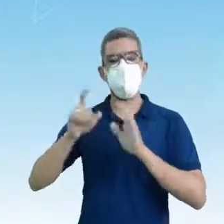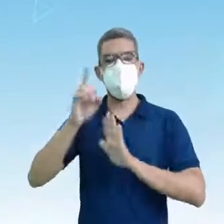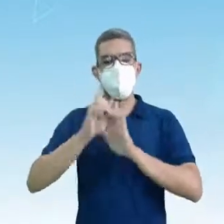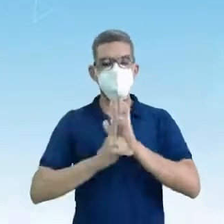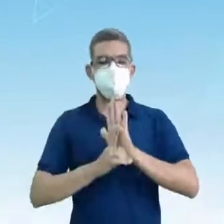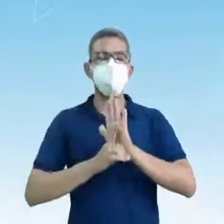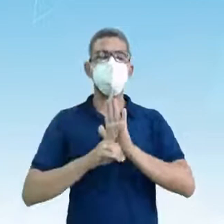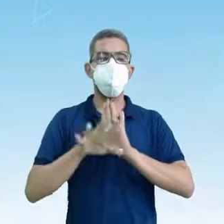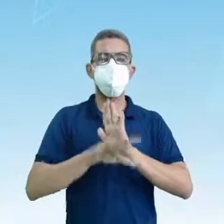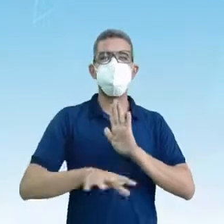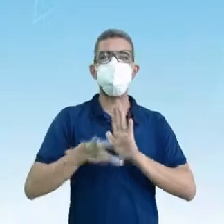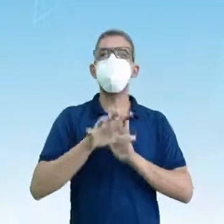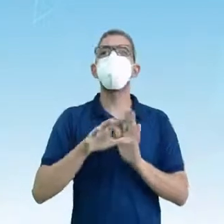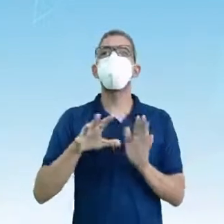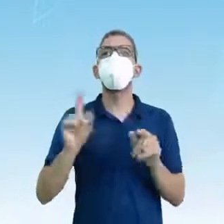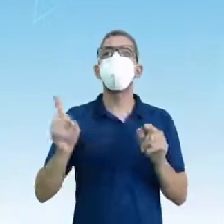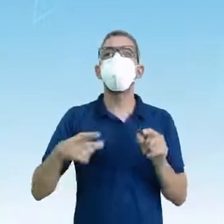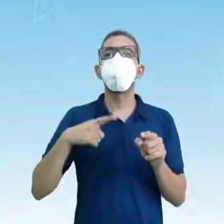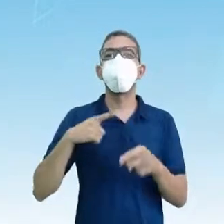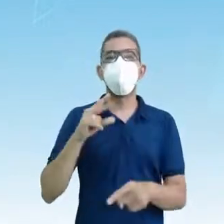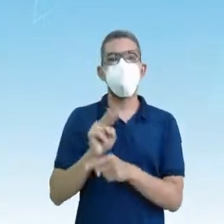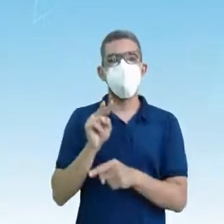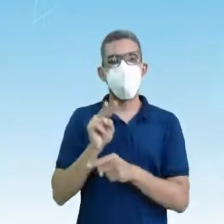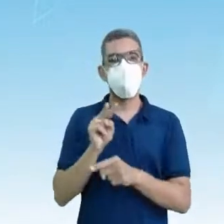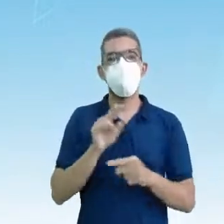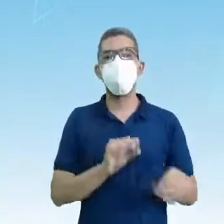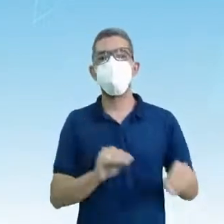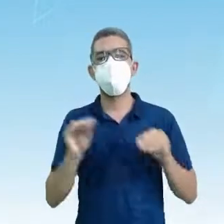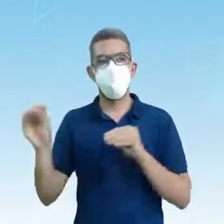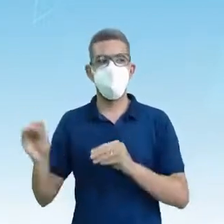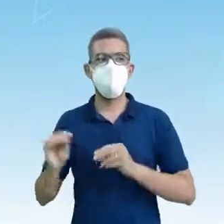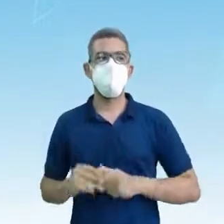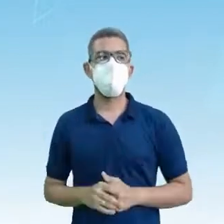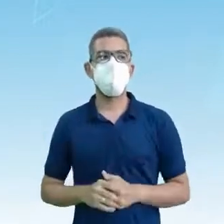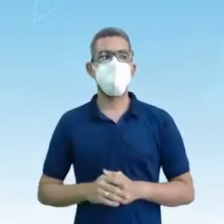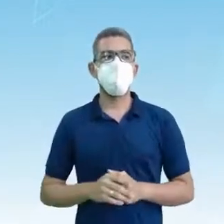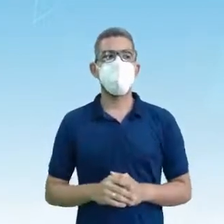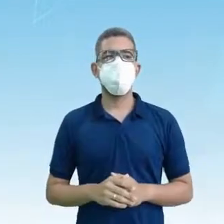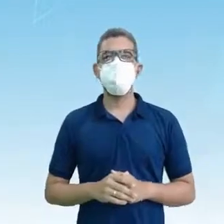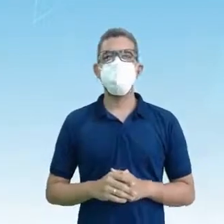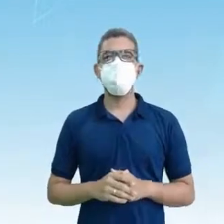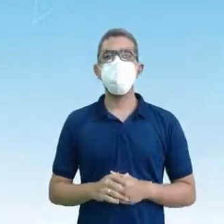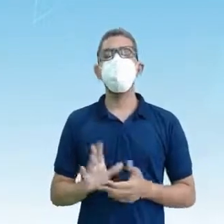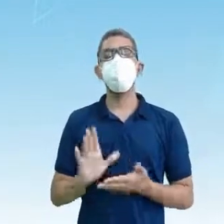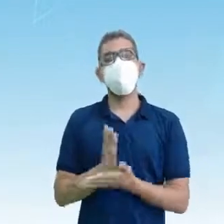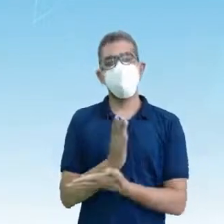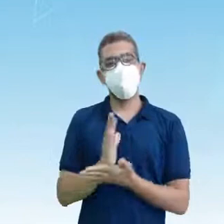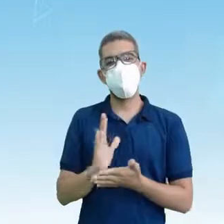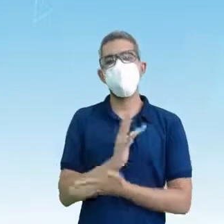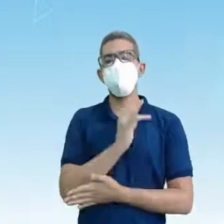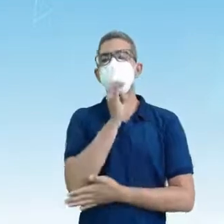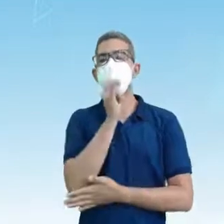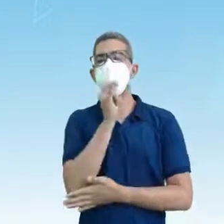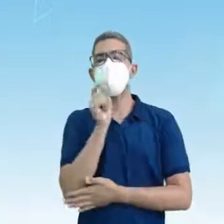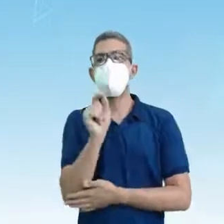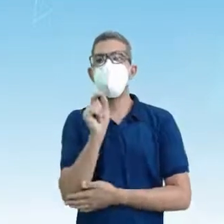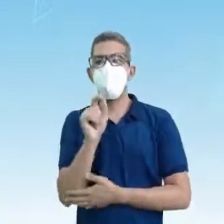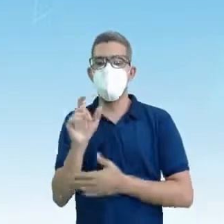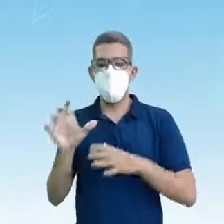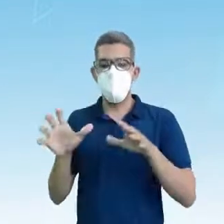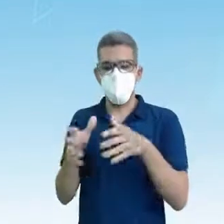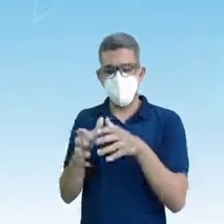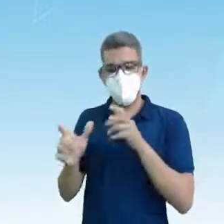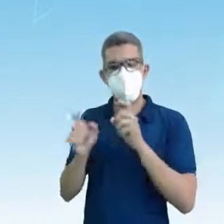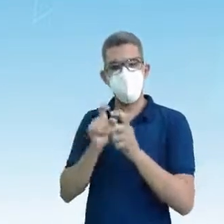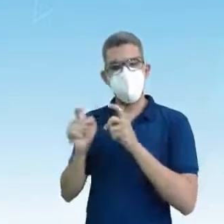que prevêem ali a proteção dos migrantes ambientais. Alguns exemplos são a Convenção da